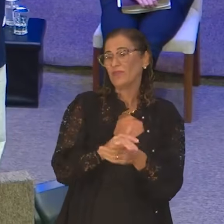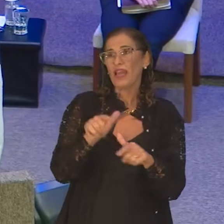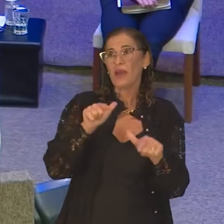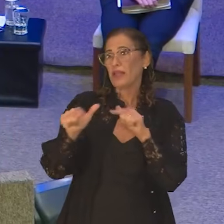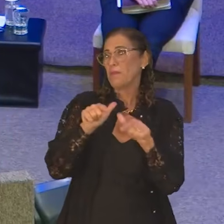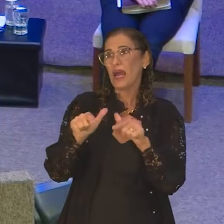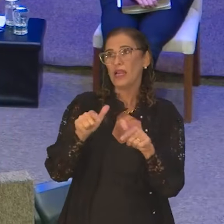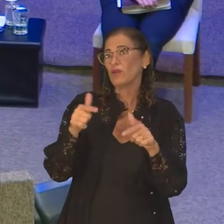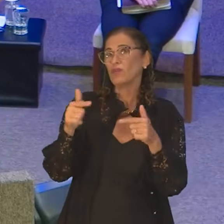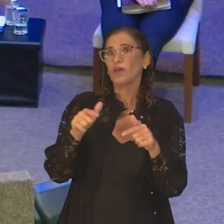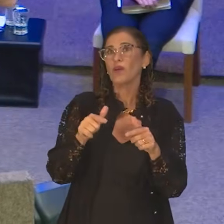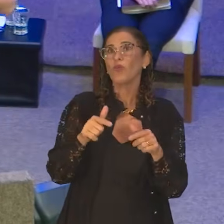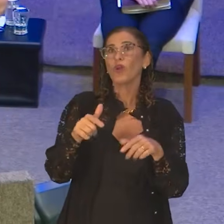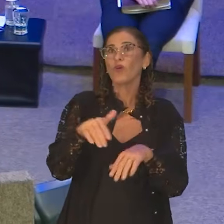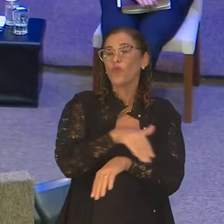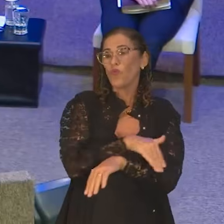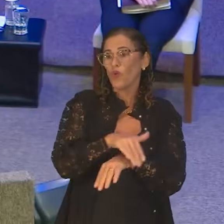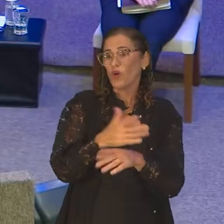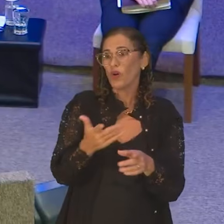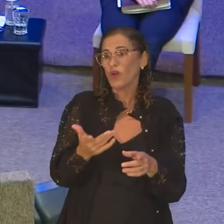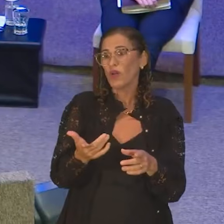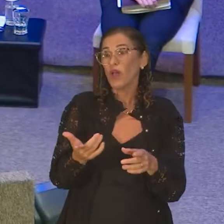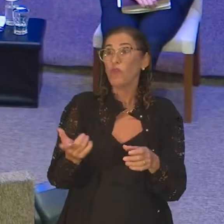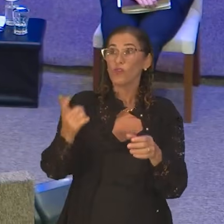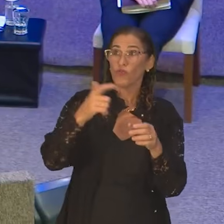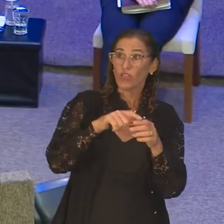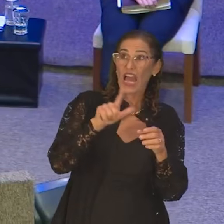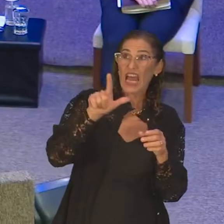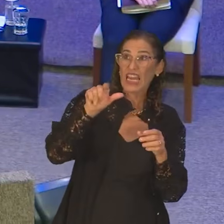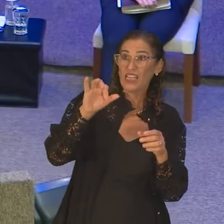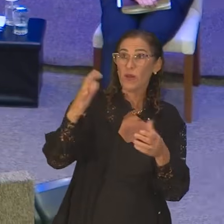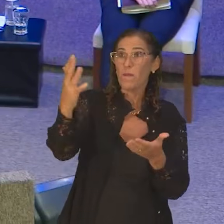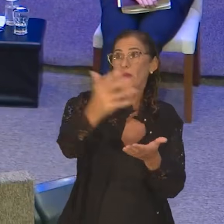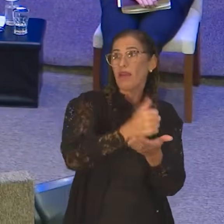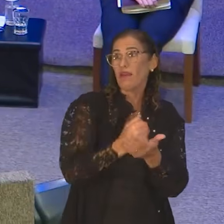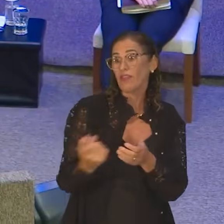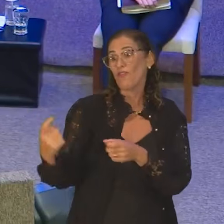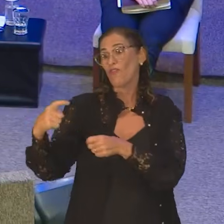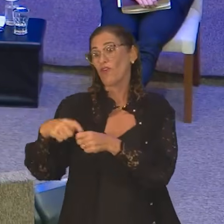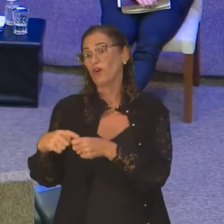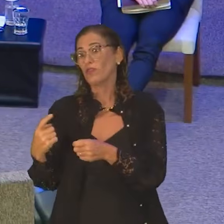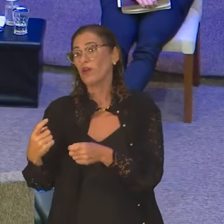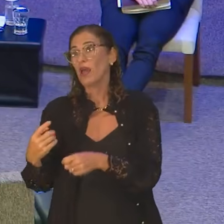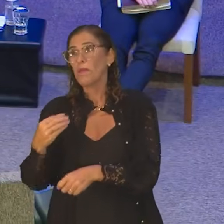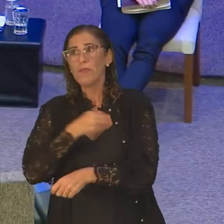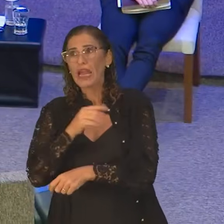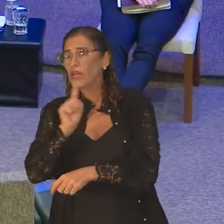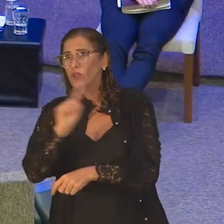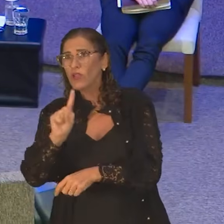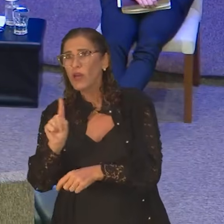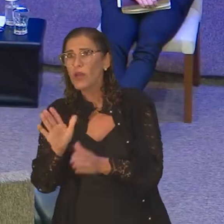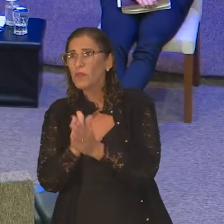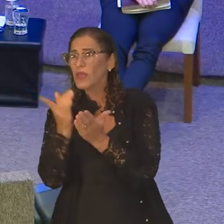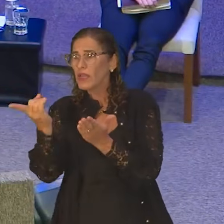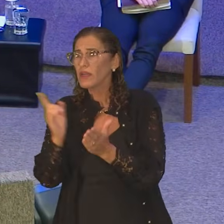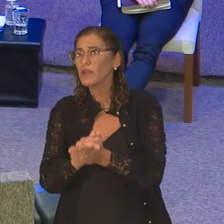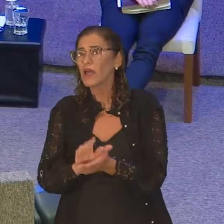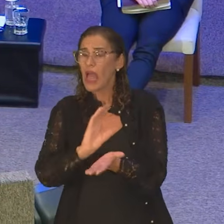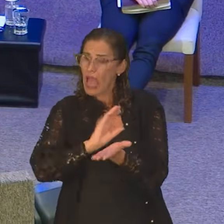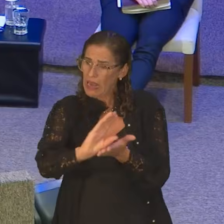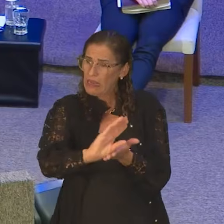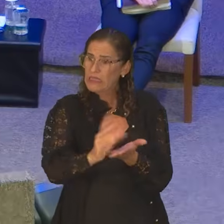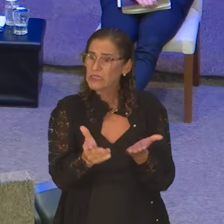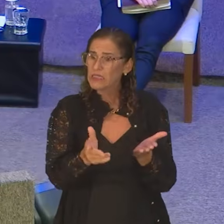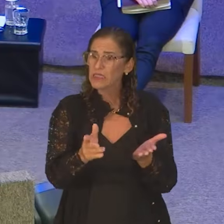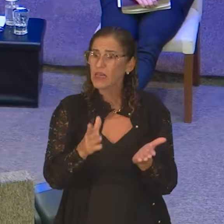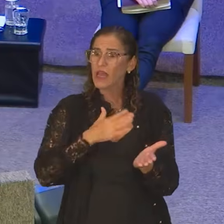tinha nada, saindo das ruas. Eu podia voltar para o Líbano, pegar minha herança e voltar. Não é pecado, isso é bíblico. A herança dos pais é